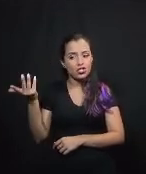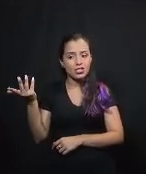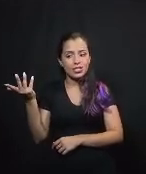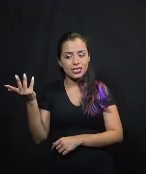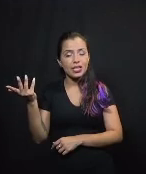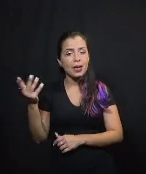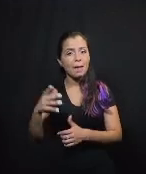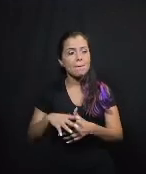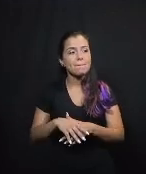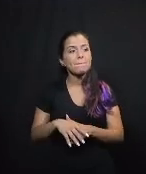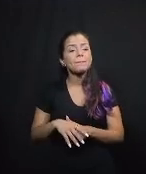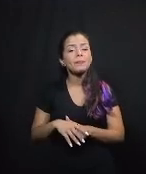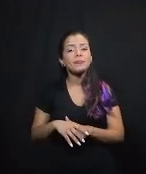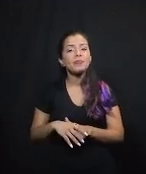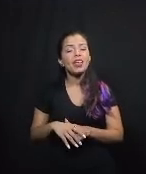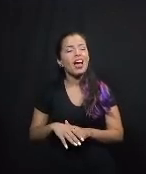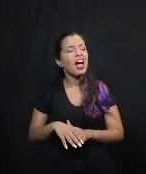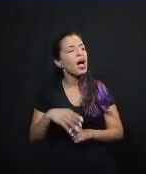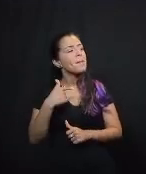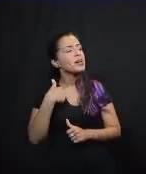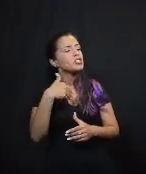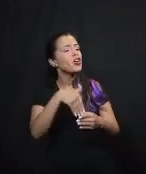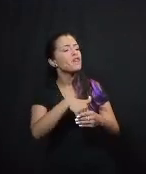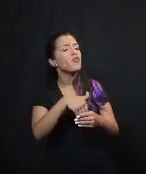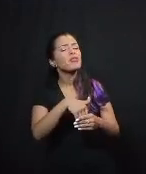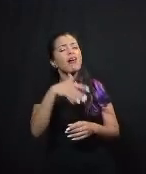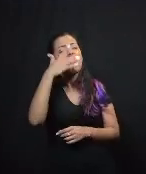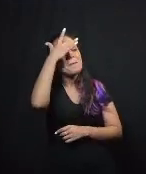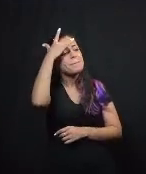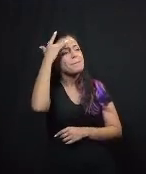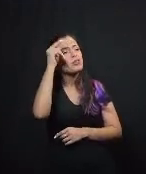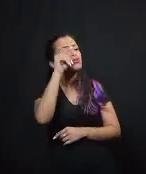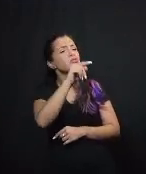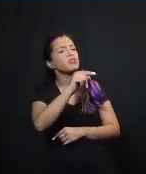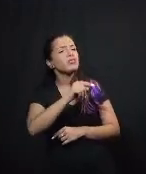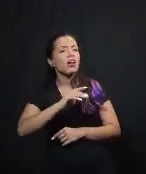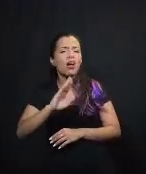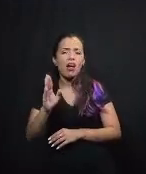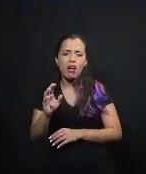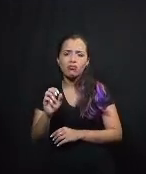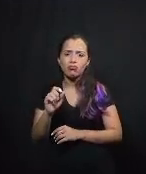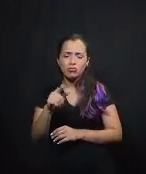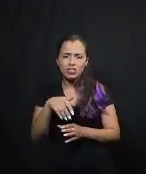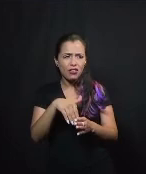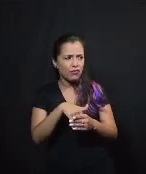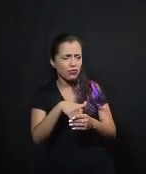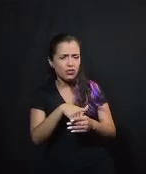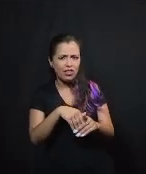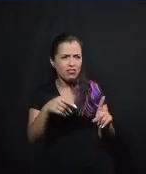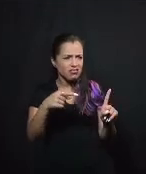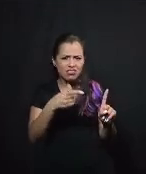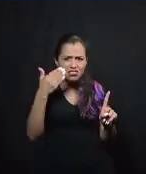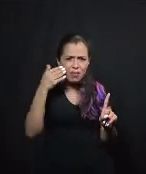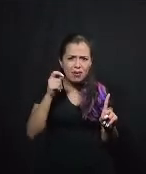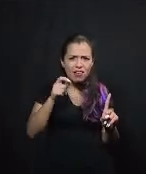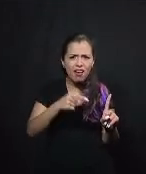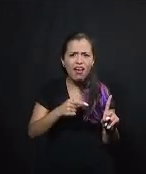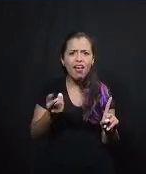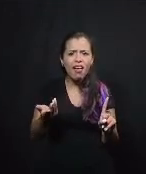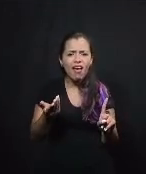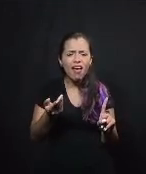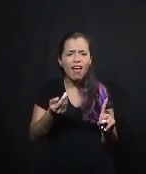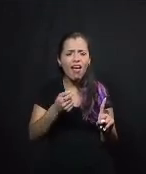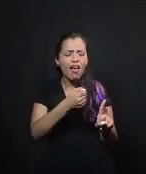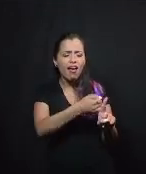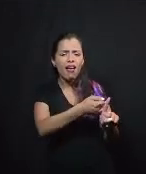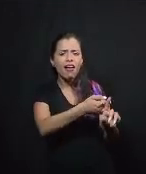que diz eu votei no fulano de tal e coisa. Mas você votou no fulano de tal, você sabe quem ele é? Sabe amigo de quem ele